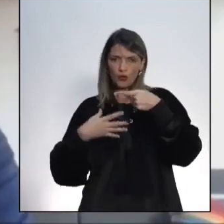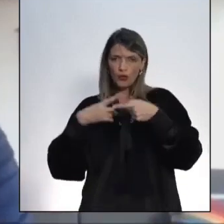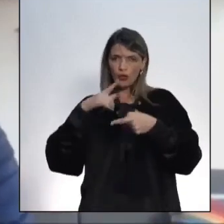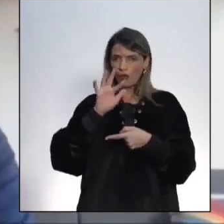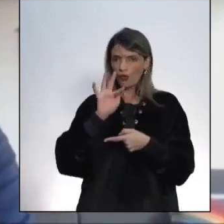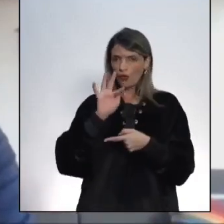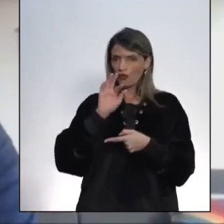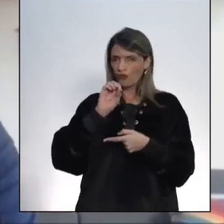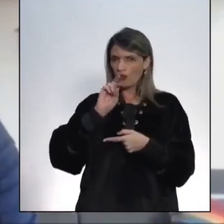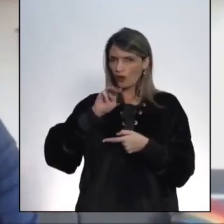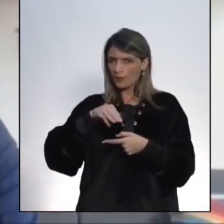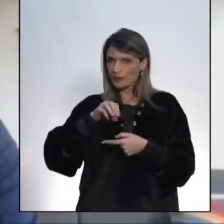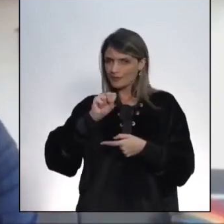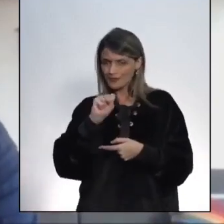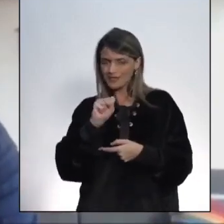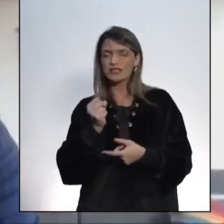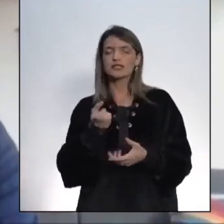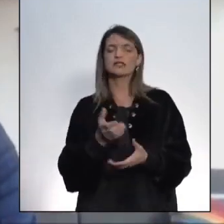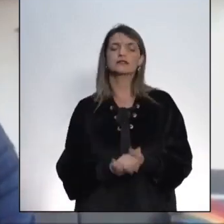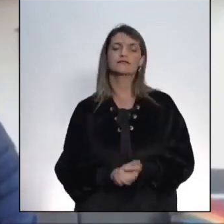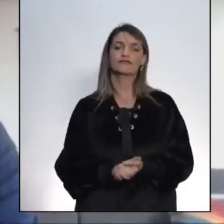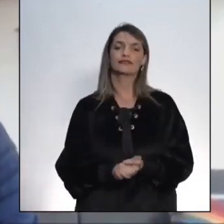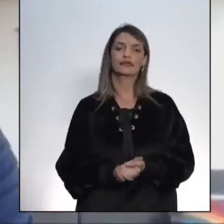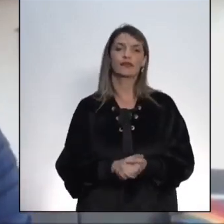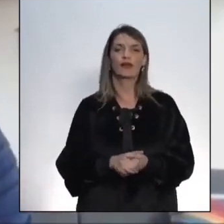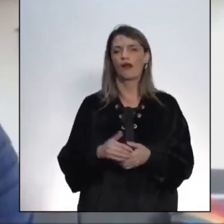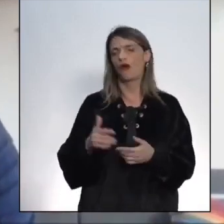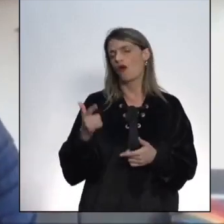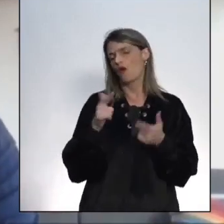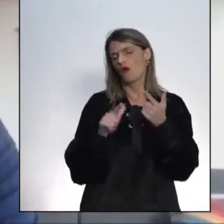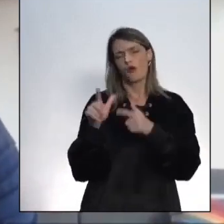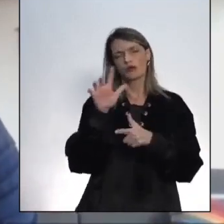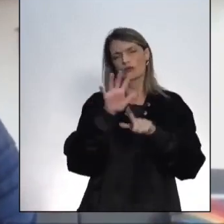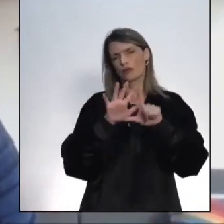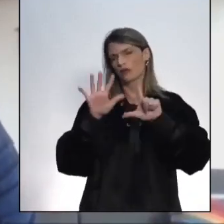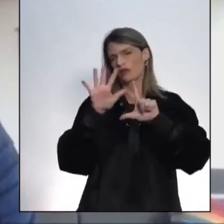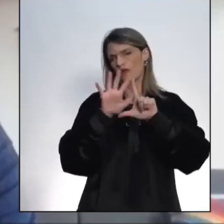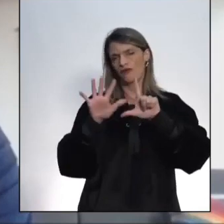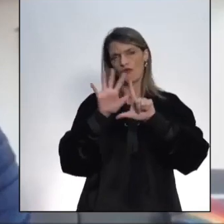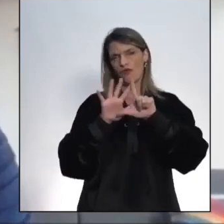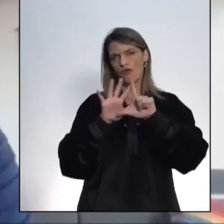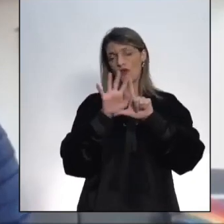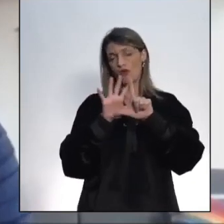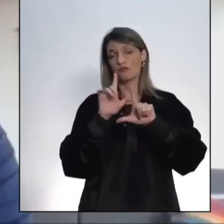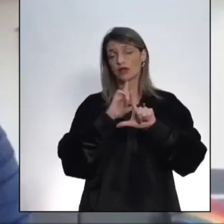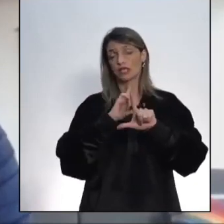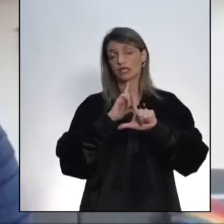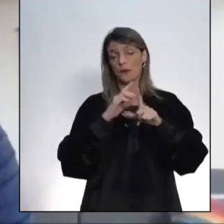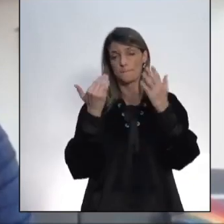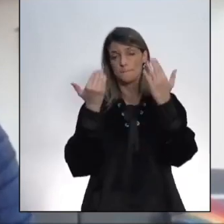Google, das soluções do Google, por exemplo. Então, tem outras plataformas especializadas em avaliação.